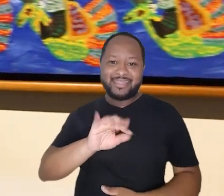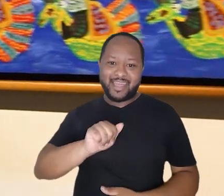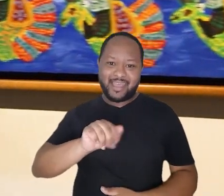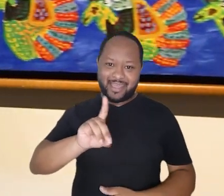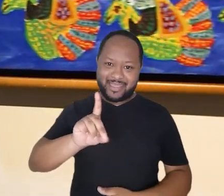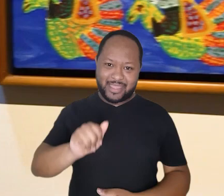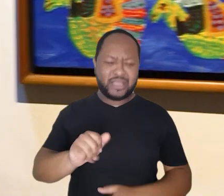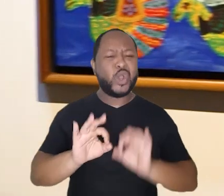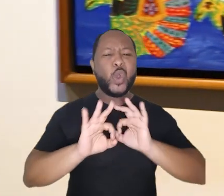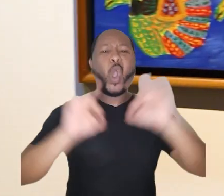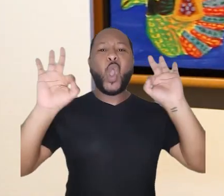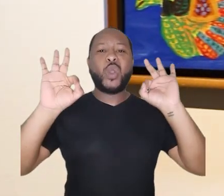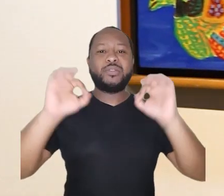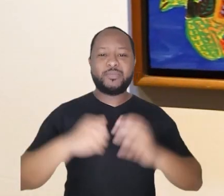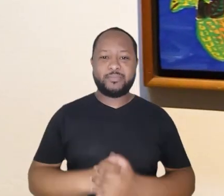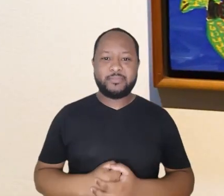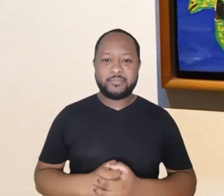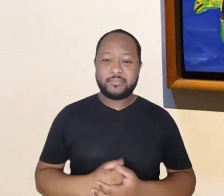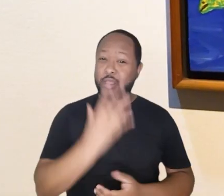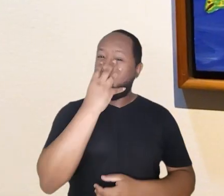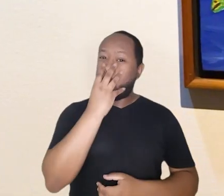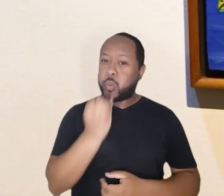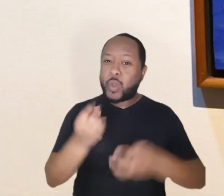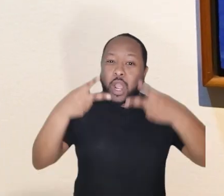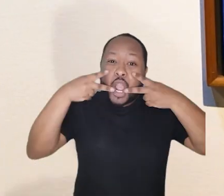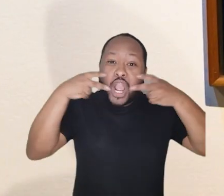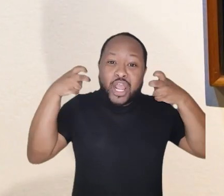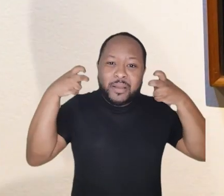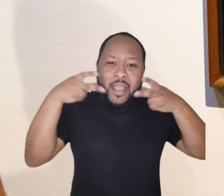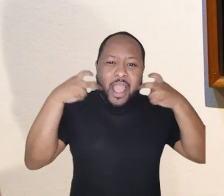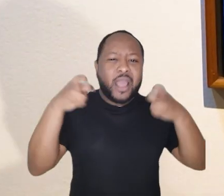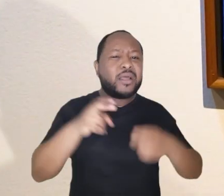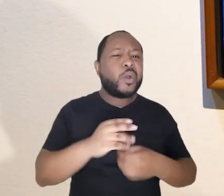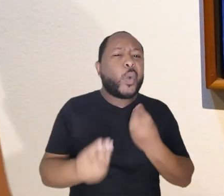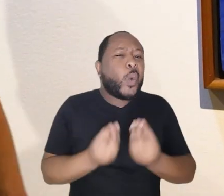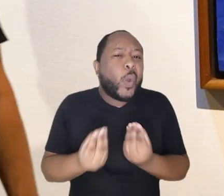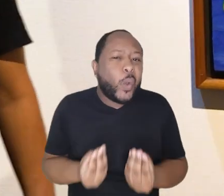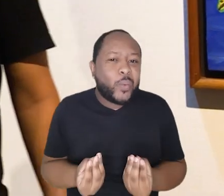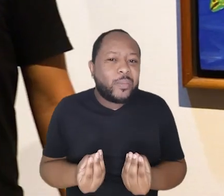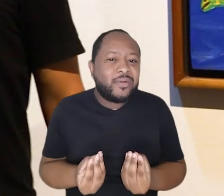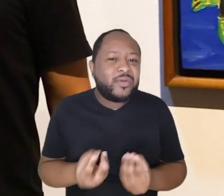Ótimo. O que mais? Capivara? Como seria se tivessem capivaras?